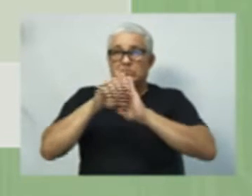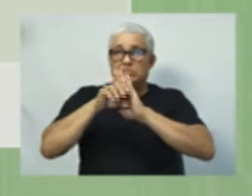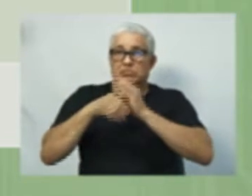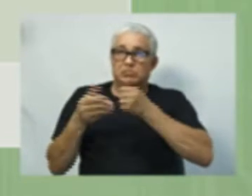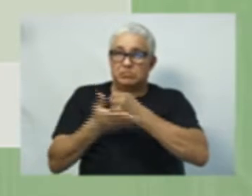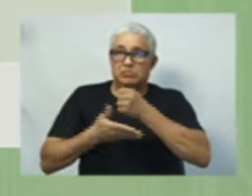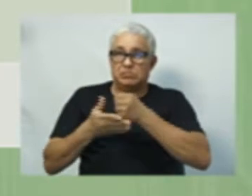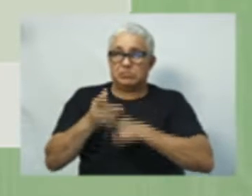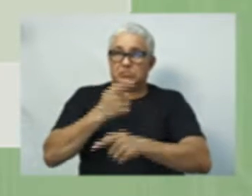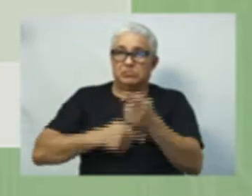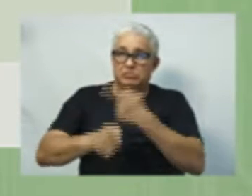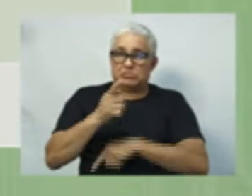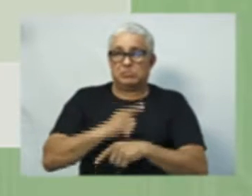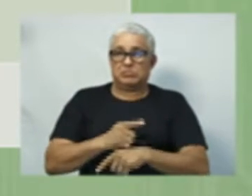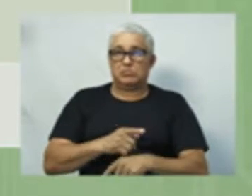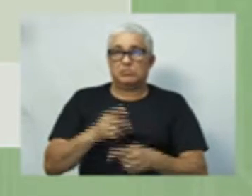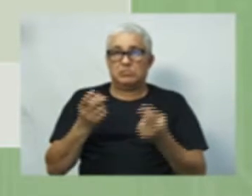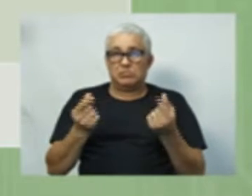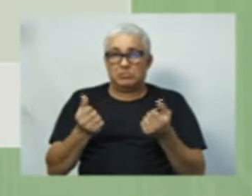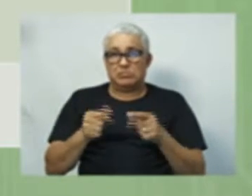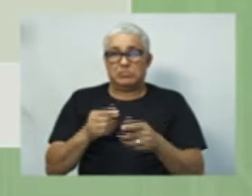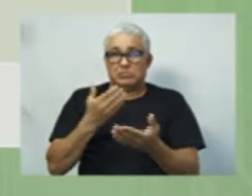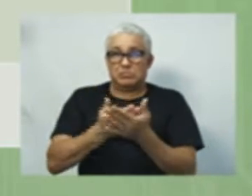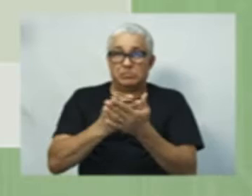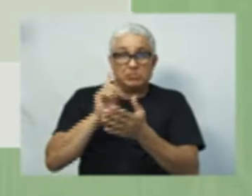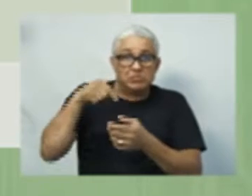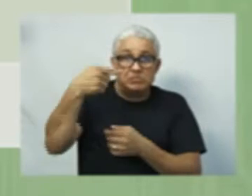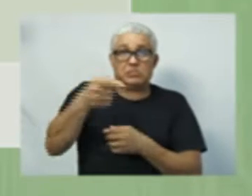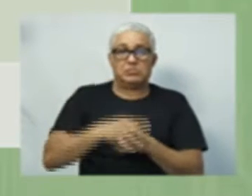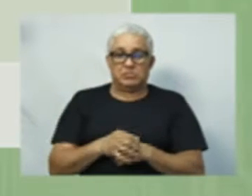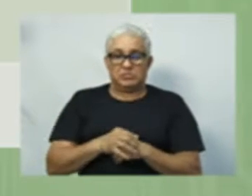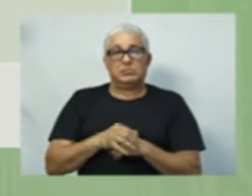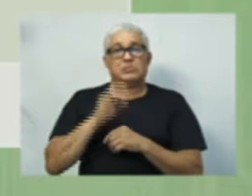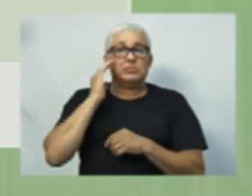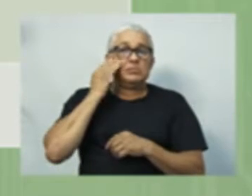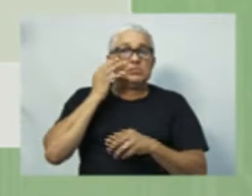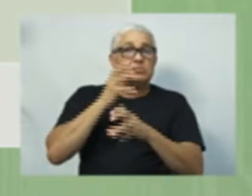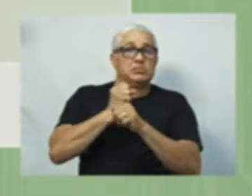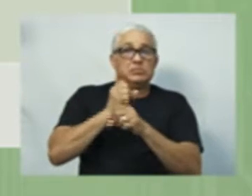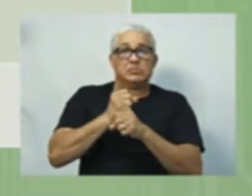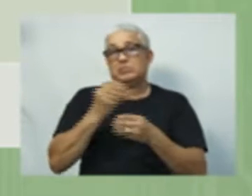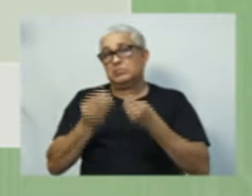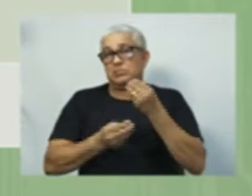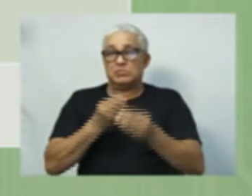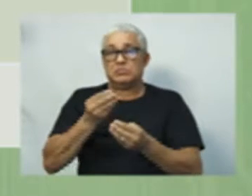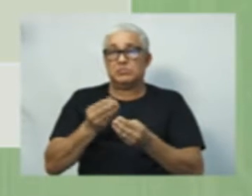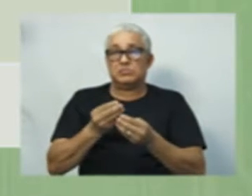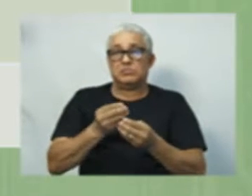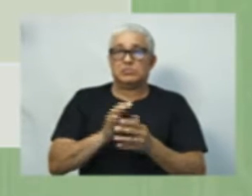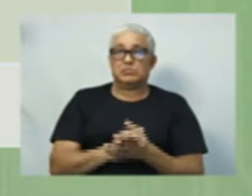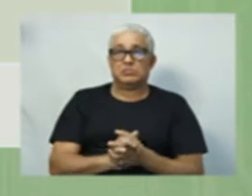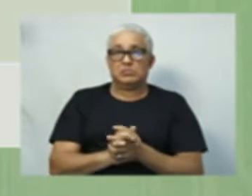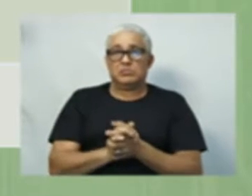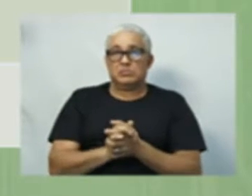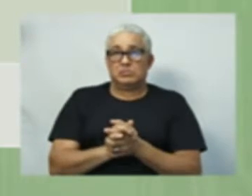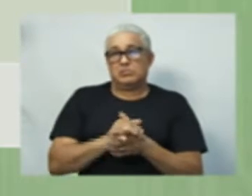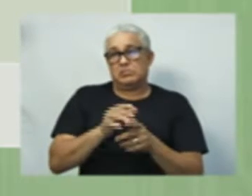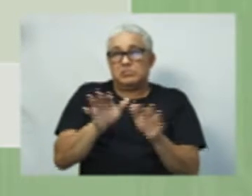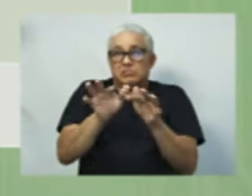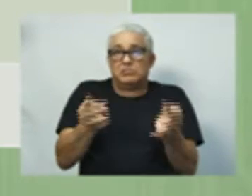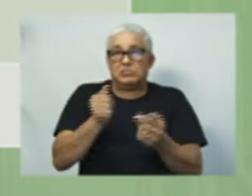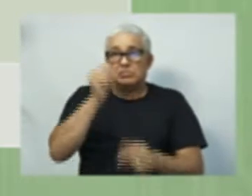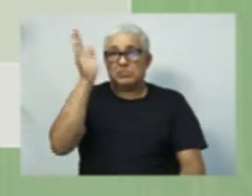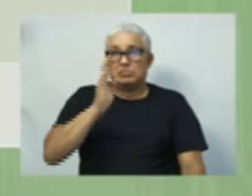de gestão tributária. Na próxima aula, veremos entender e calcular os tributos pelo regime Simples